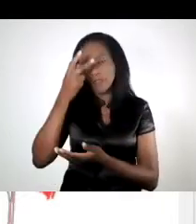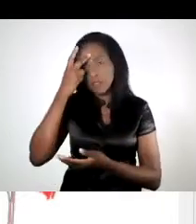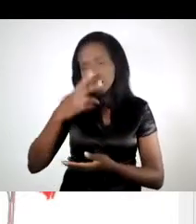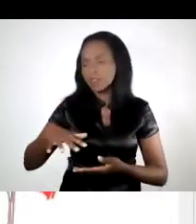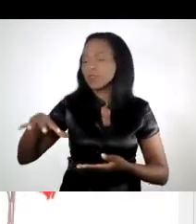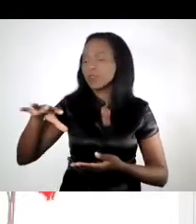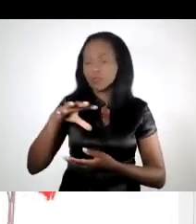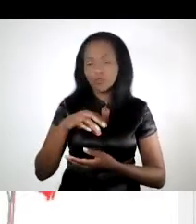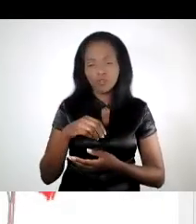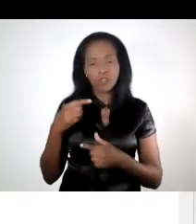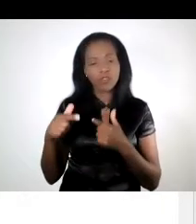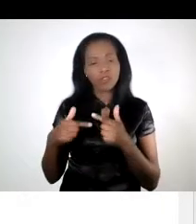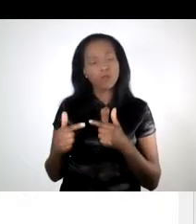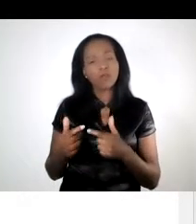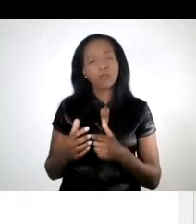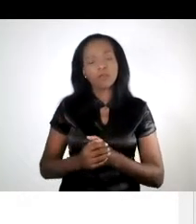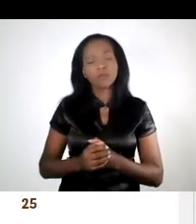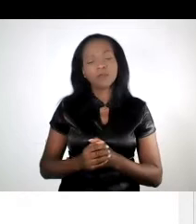funcionários?